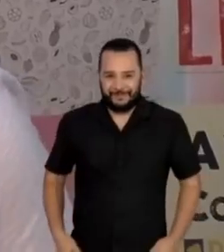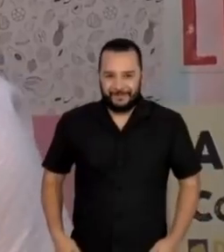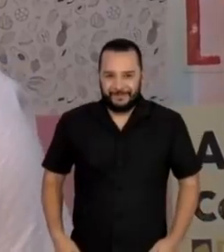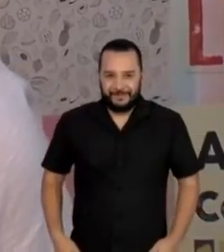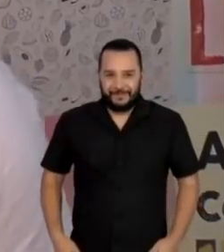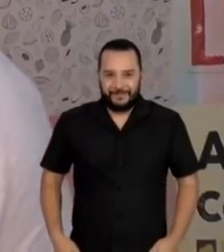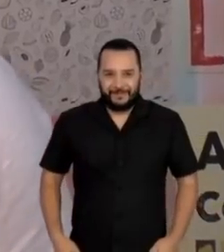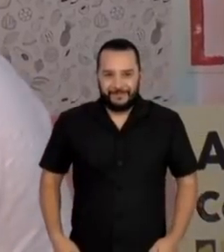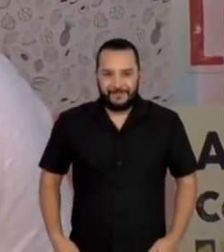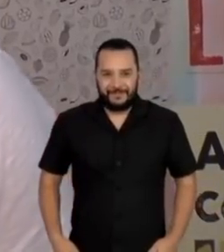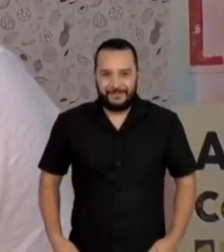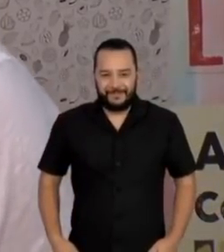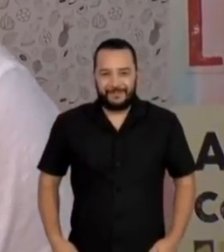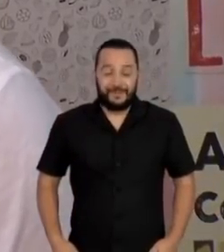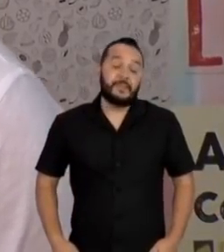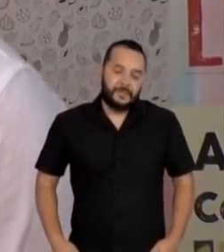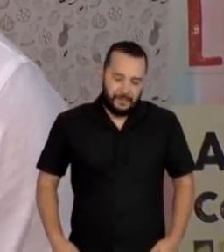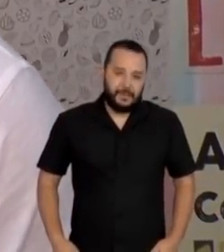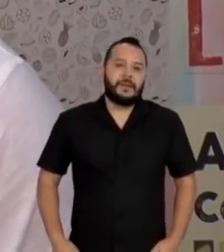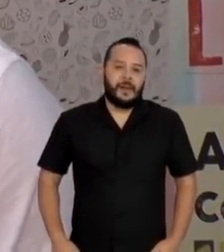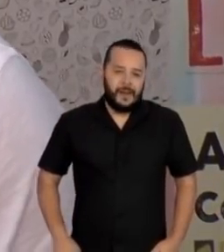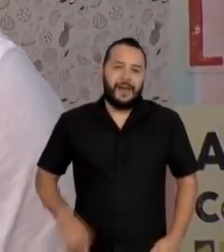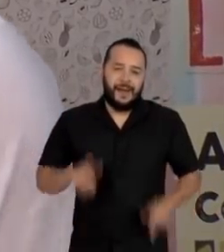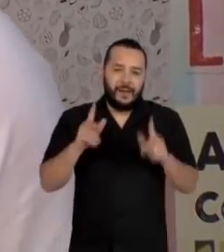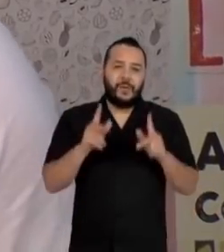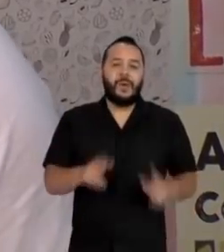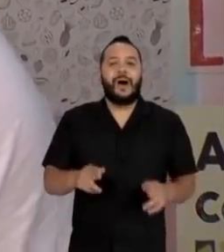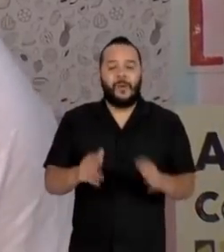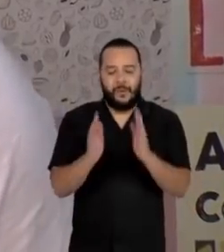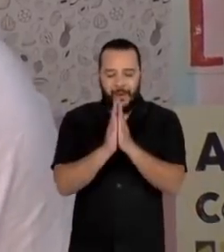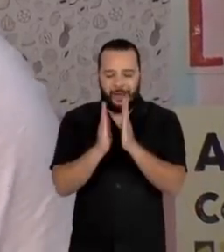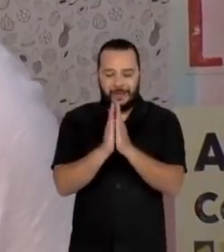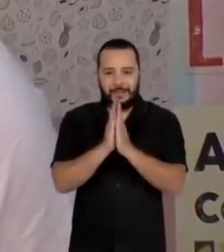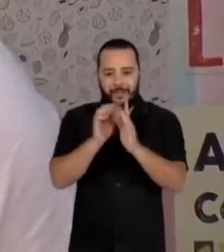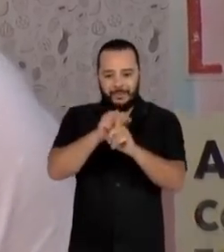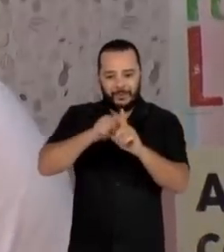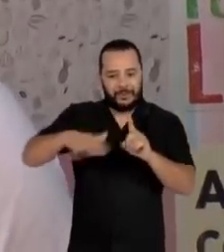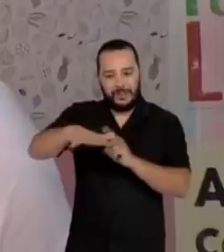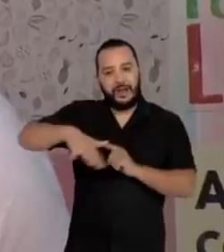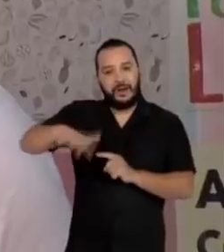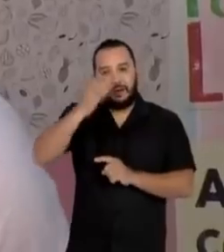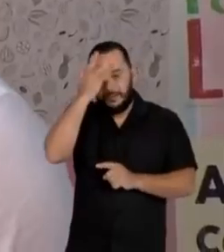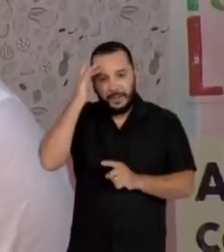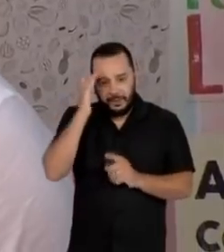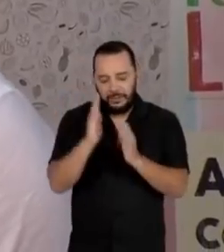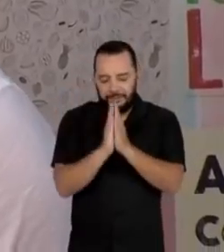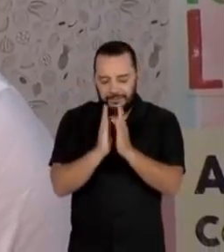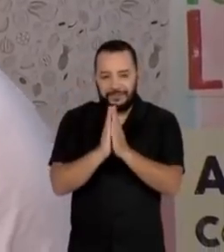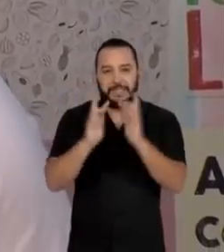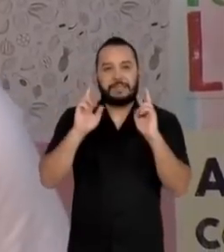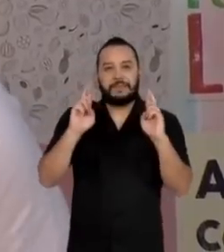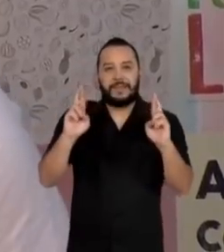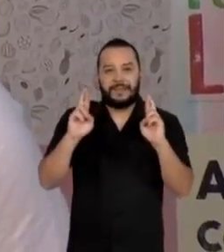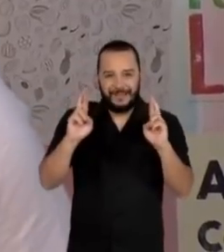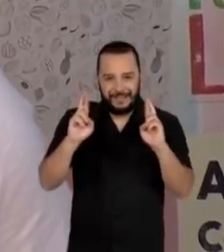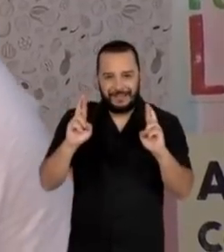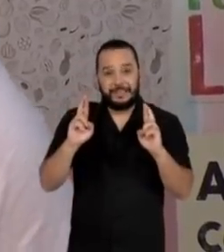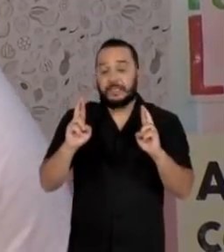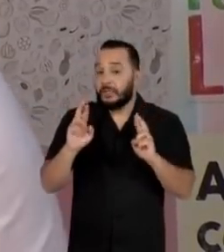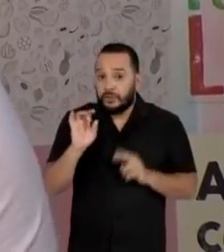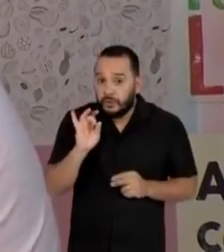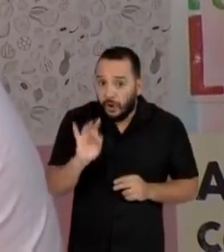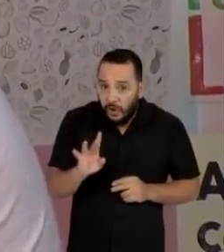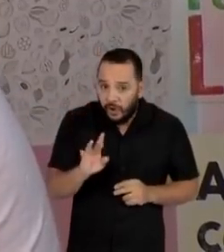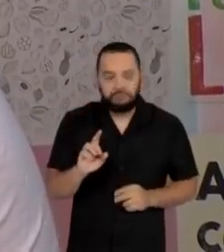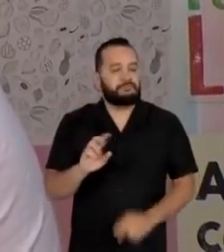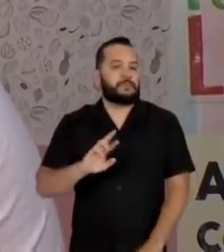like a social prayer. É uma prece social. Pessoas rezam por esperança, mas esperança não é suficiente.